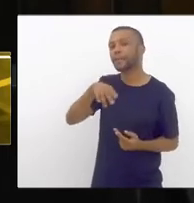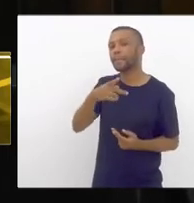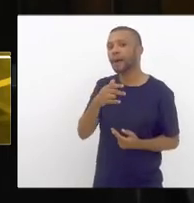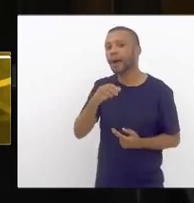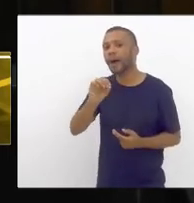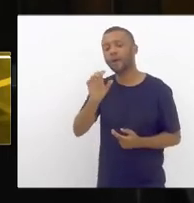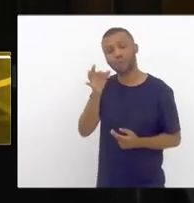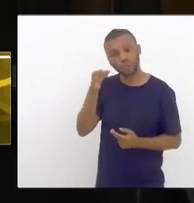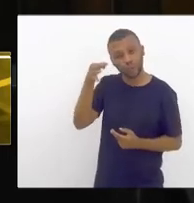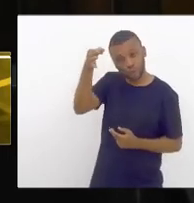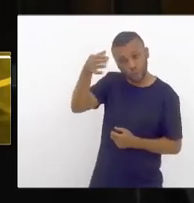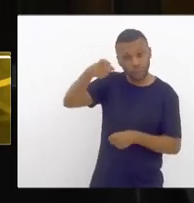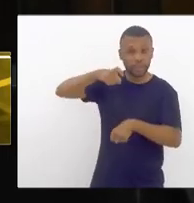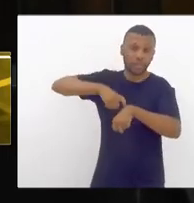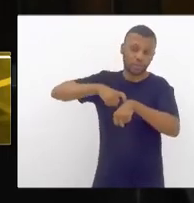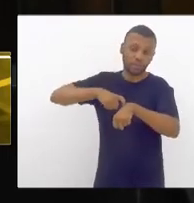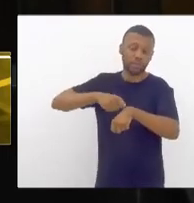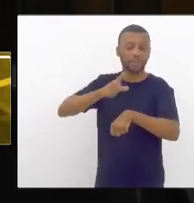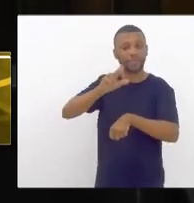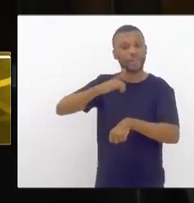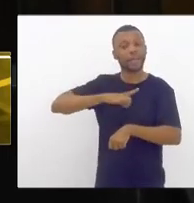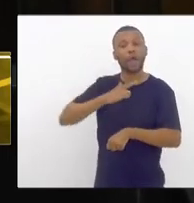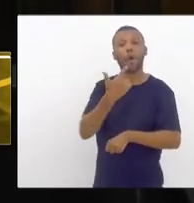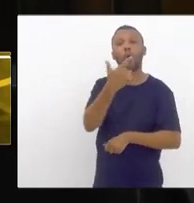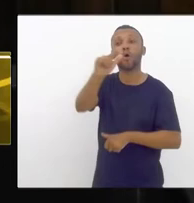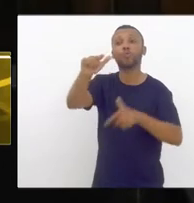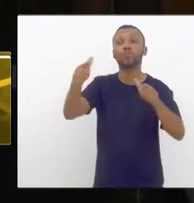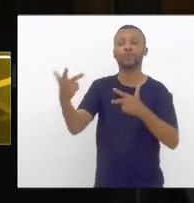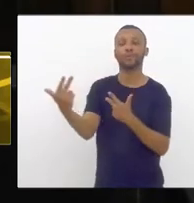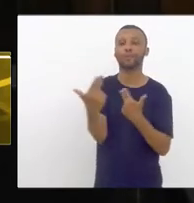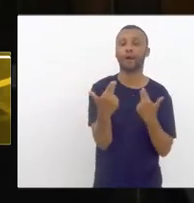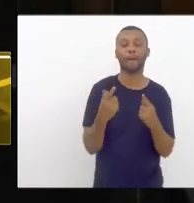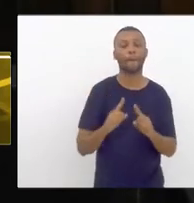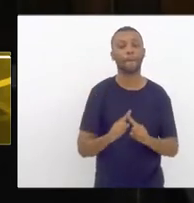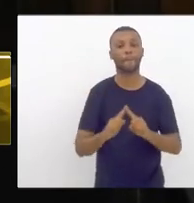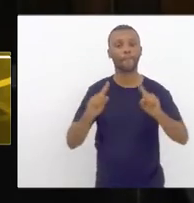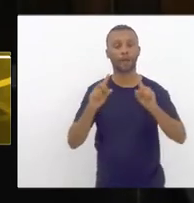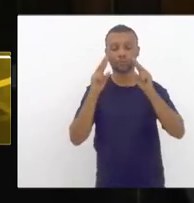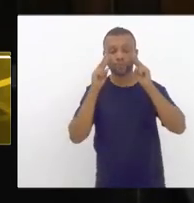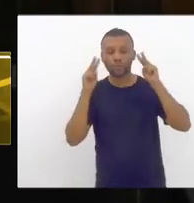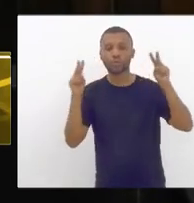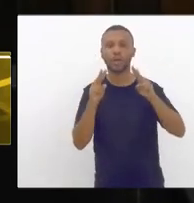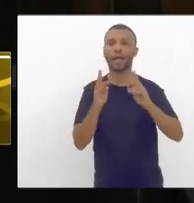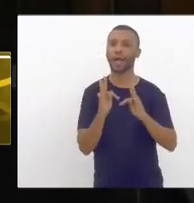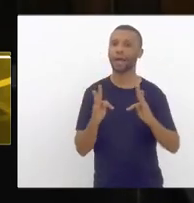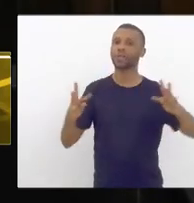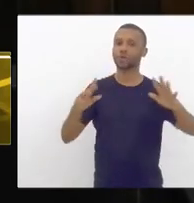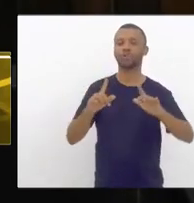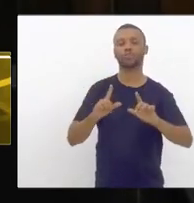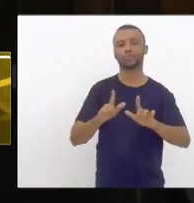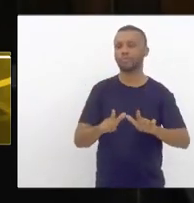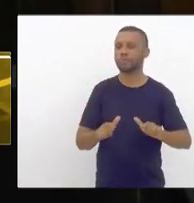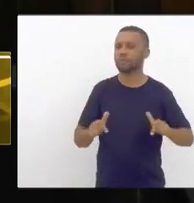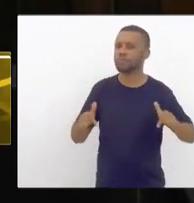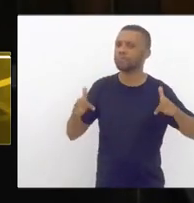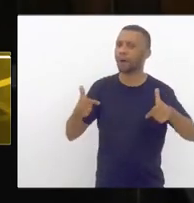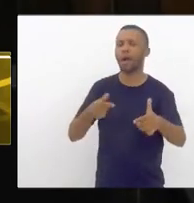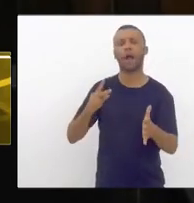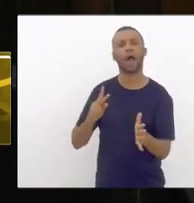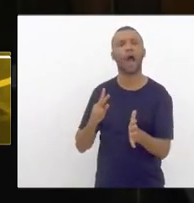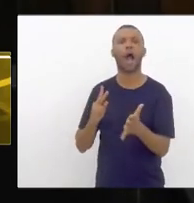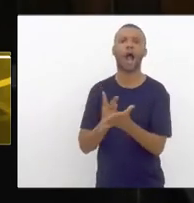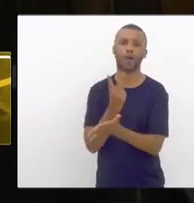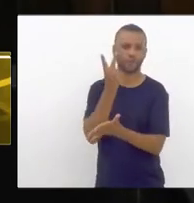em breve com toda a certeza mas é um reconhecimento a todos que fazem isso acontecer